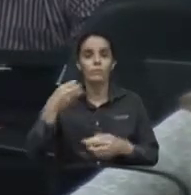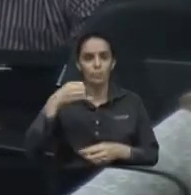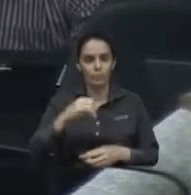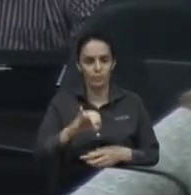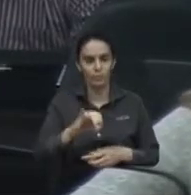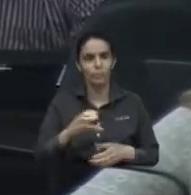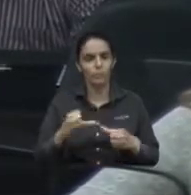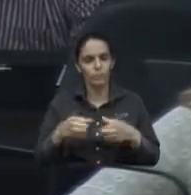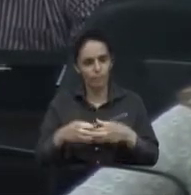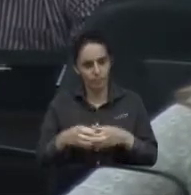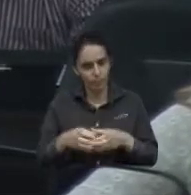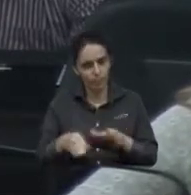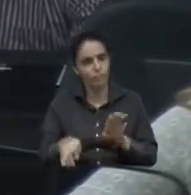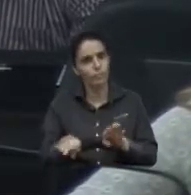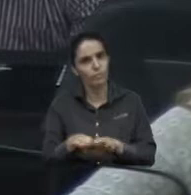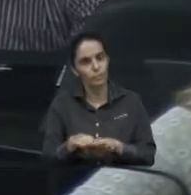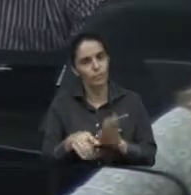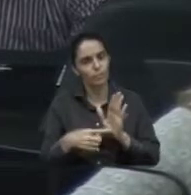competência nós